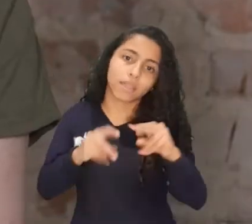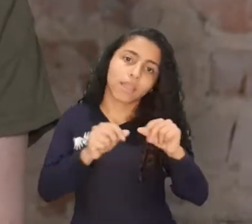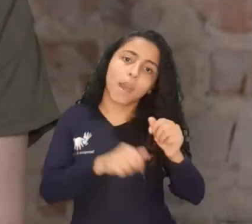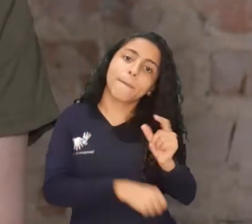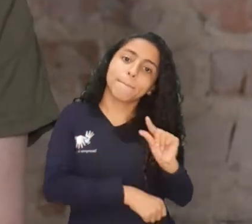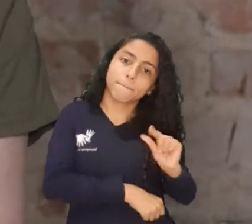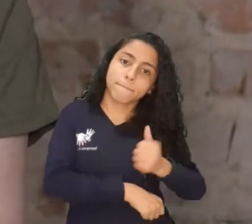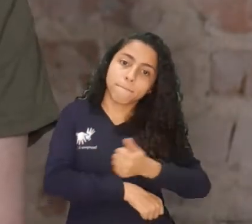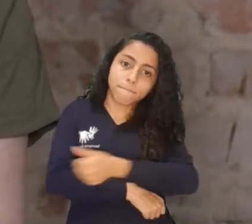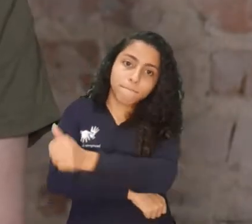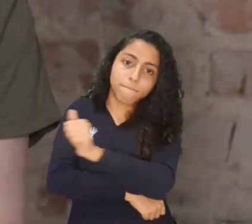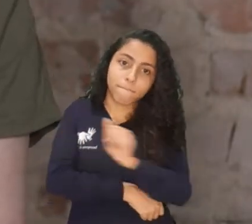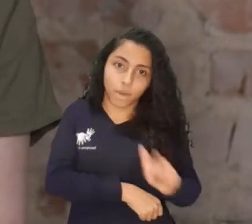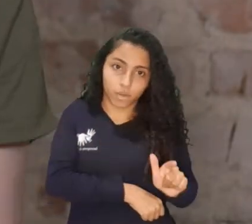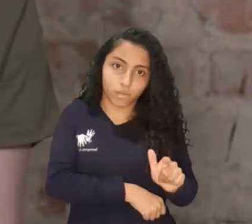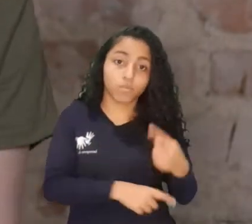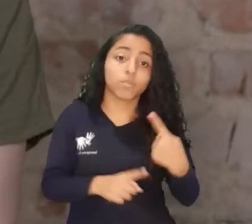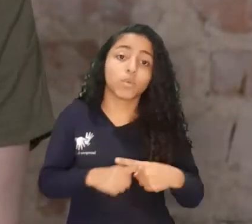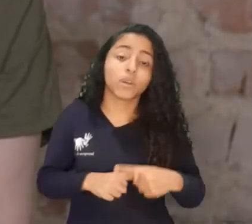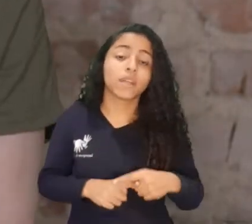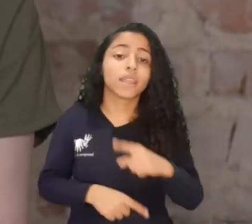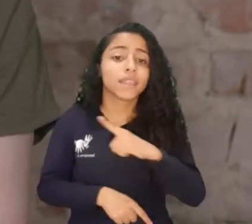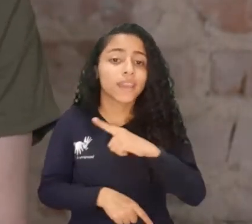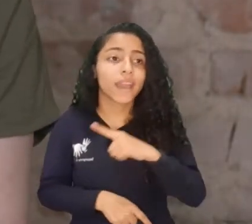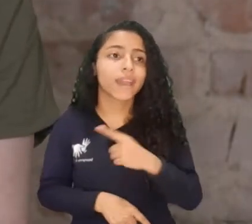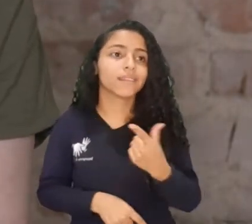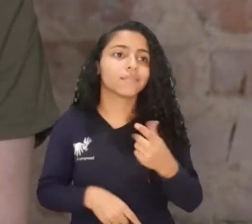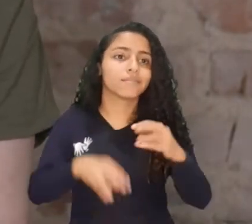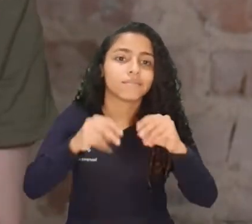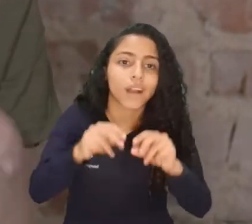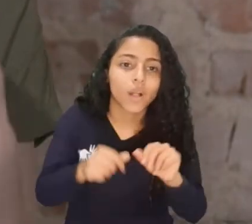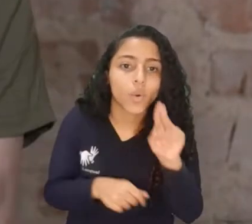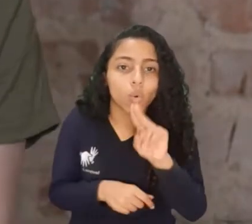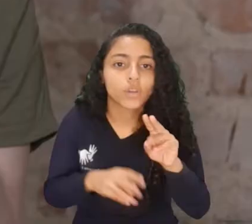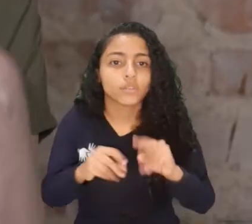do solo e tudo mais, que às vezes não permitem essas